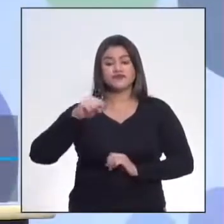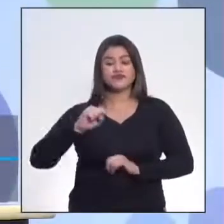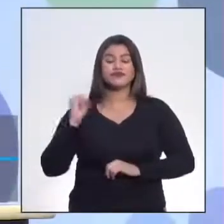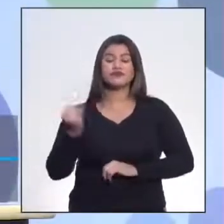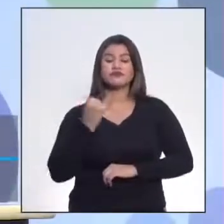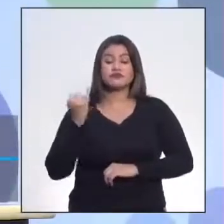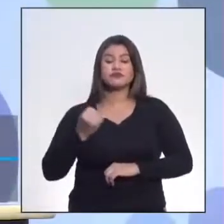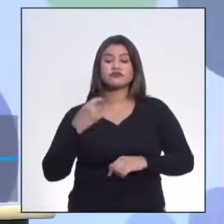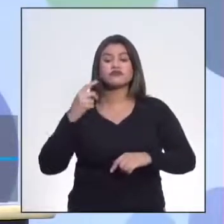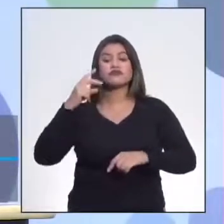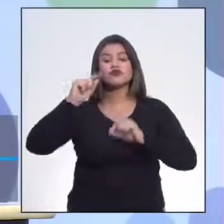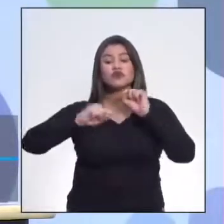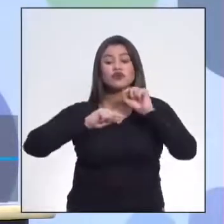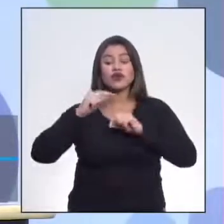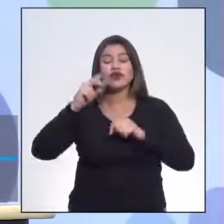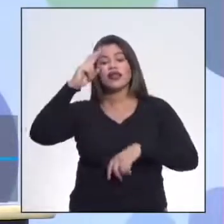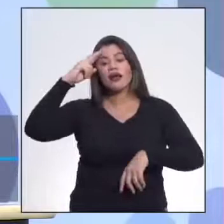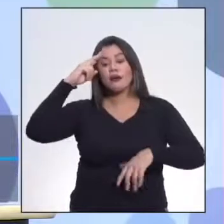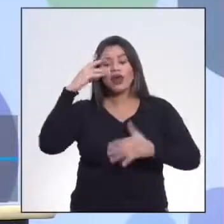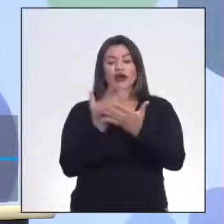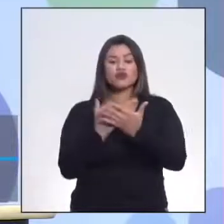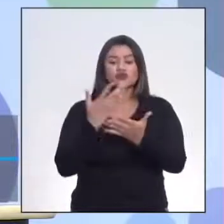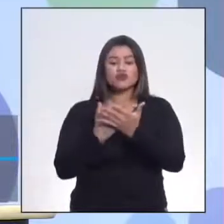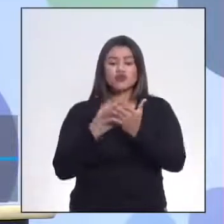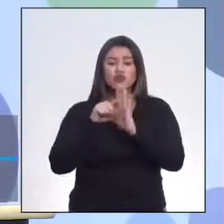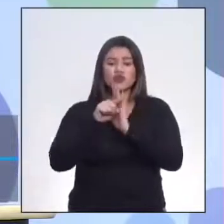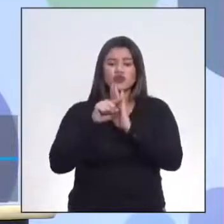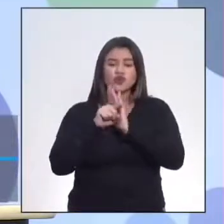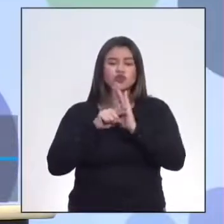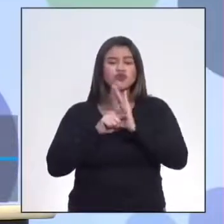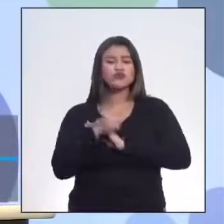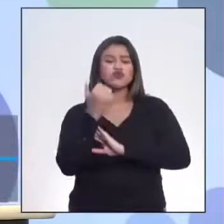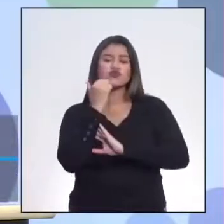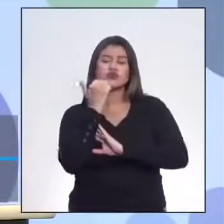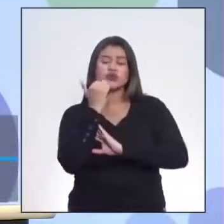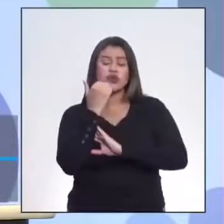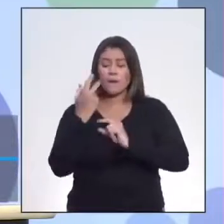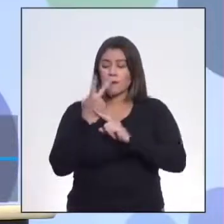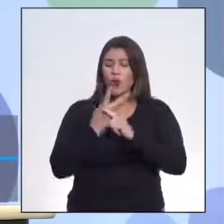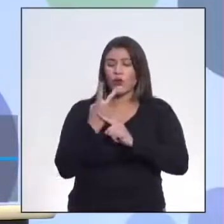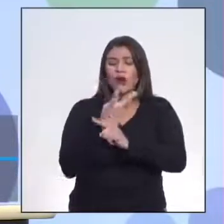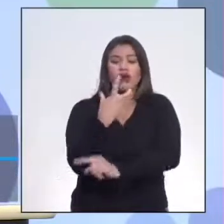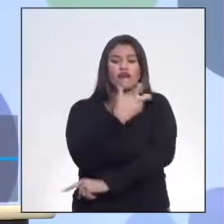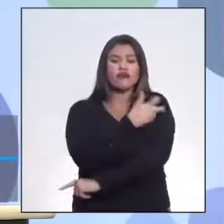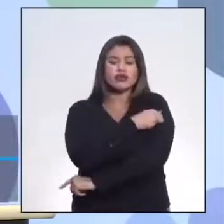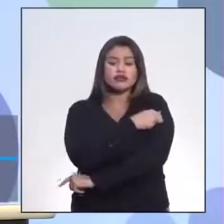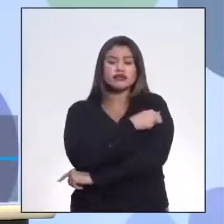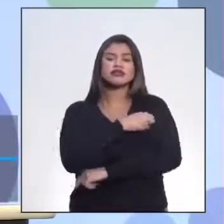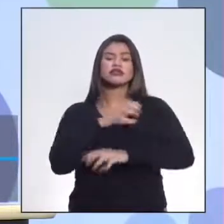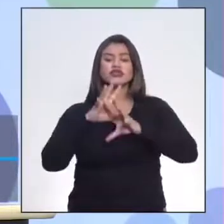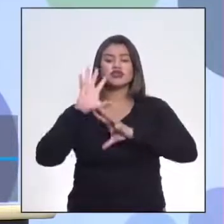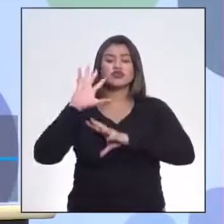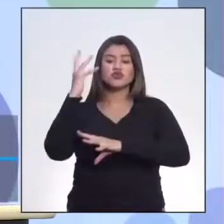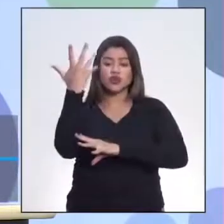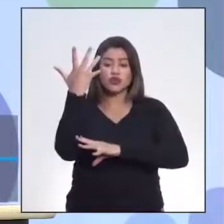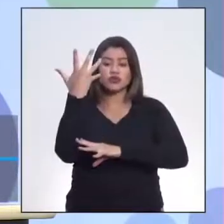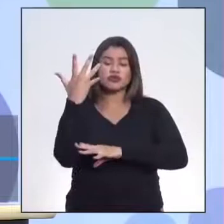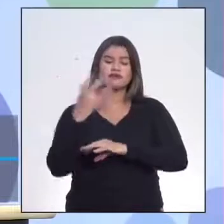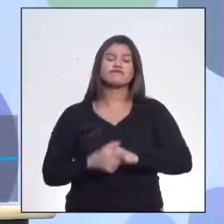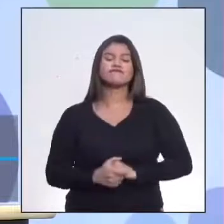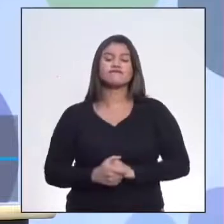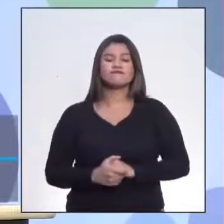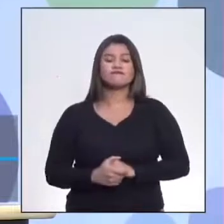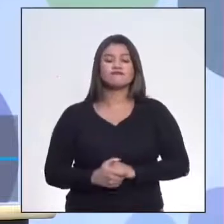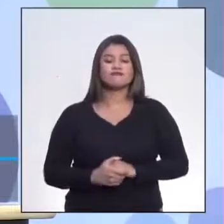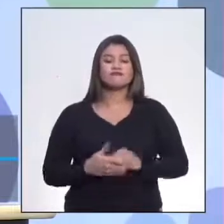estudos científicos, né, na busca de uma vacina, né, de soluções para essa situação que a gente está vivendo. E